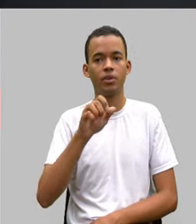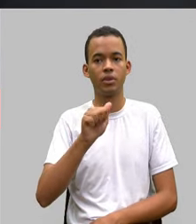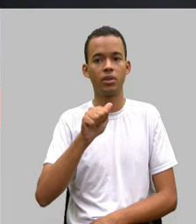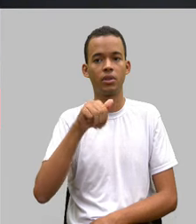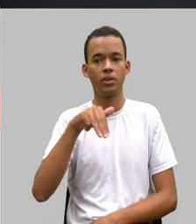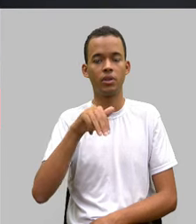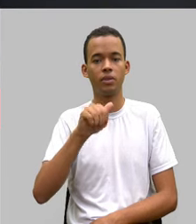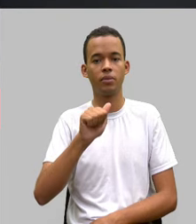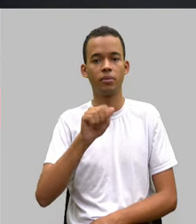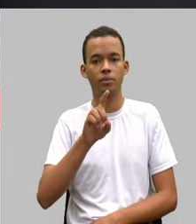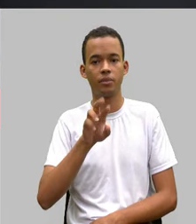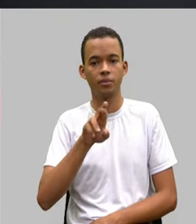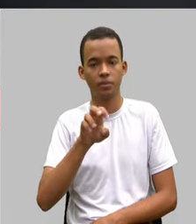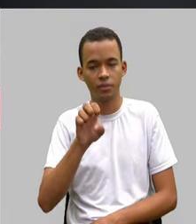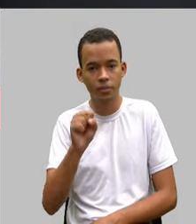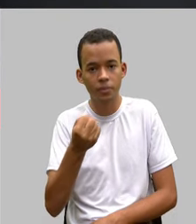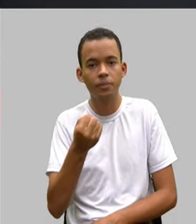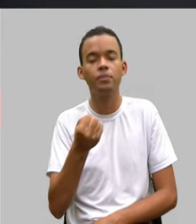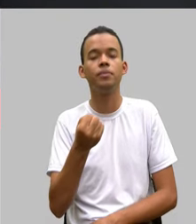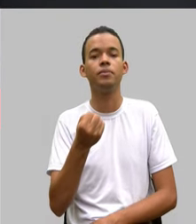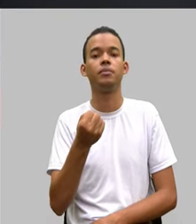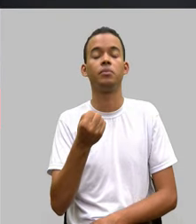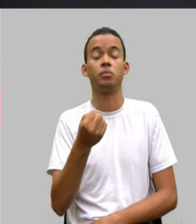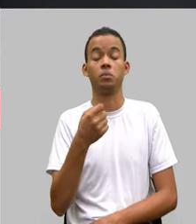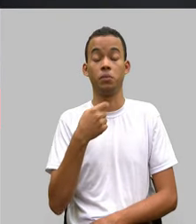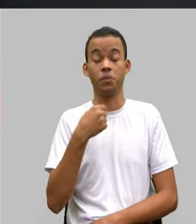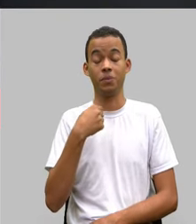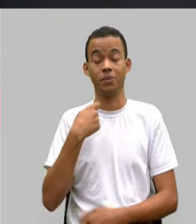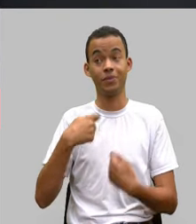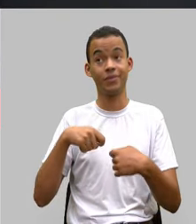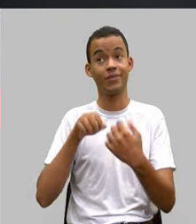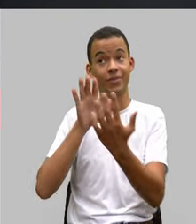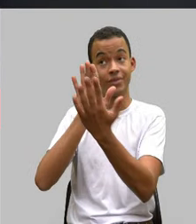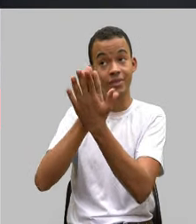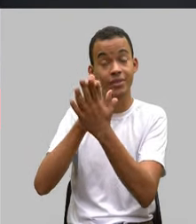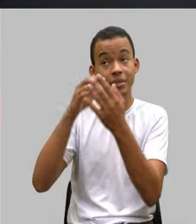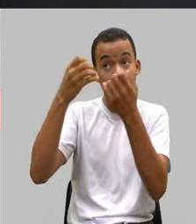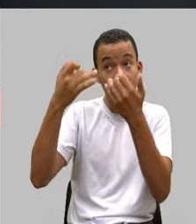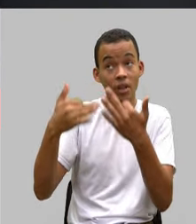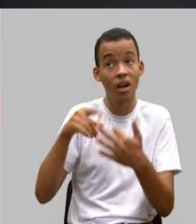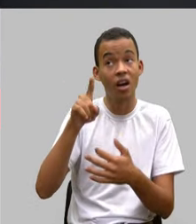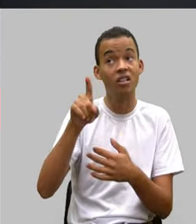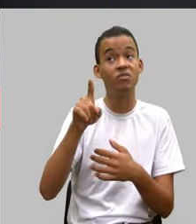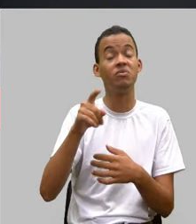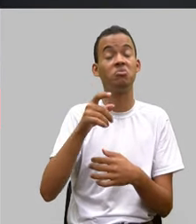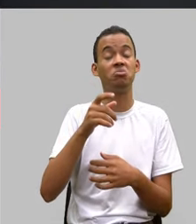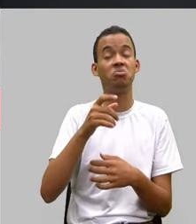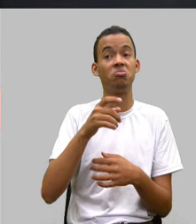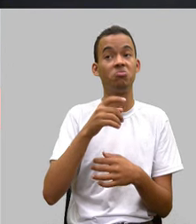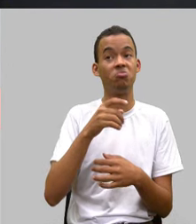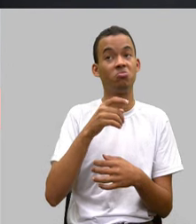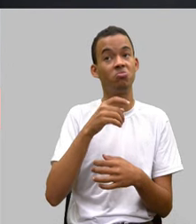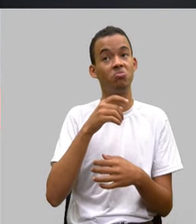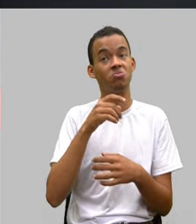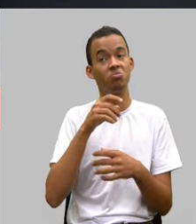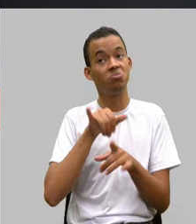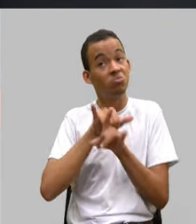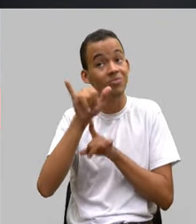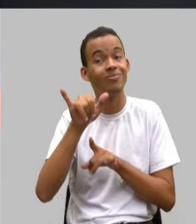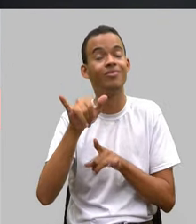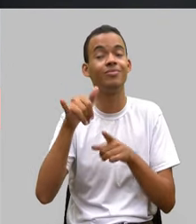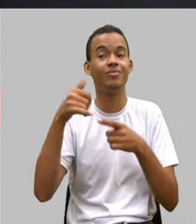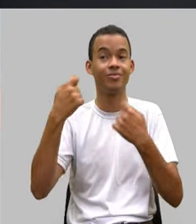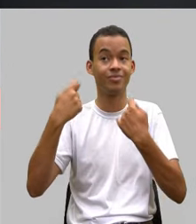oportunidade eu vou chegar falou assim Senadora a senhora está enganada eu gostaria de explicar eu acho que tá na hora da gente tirar a